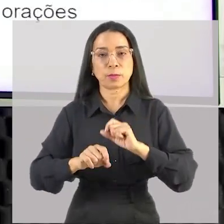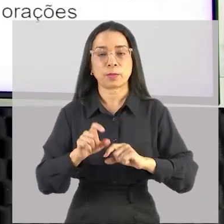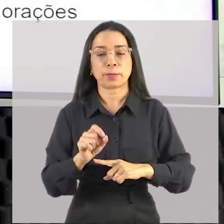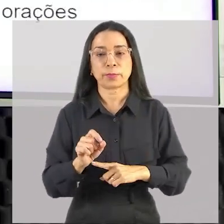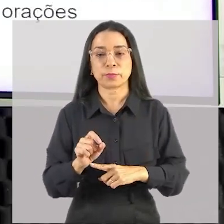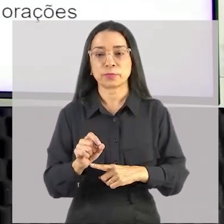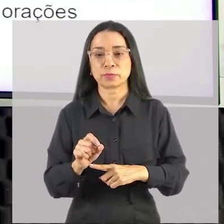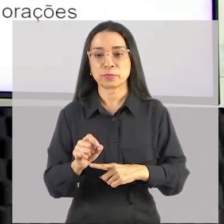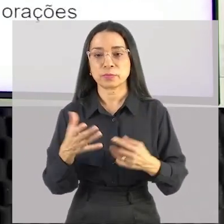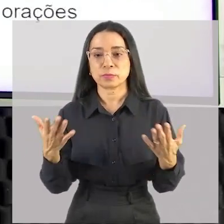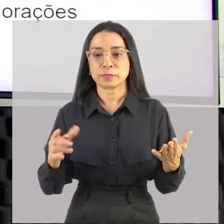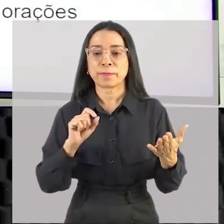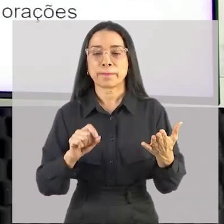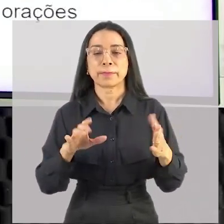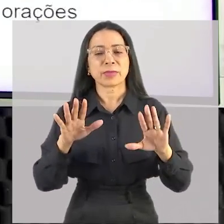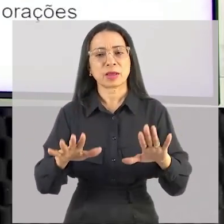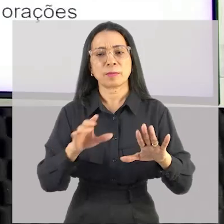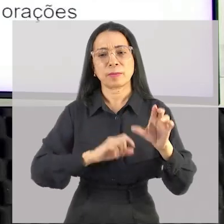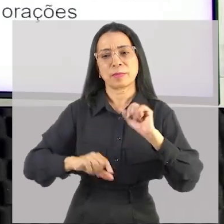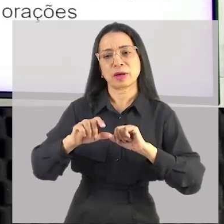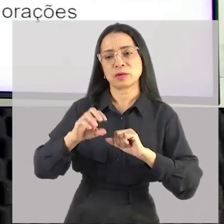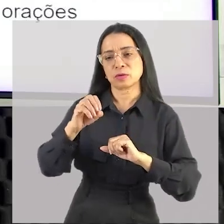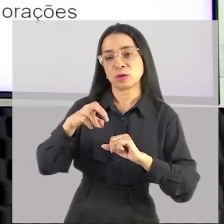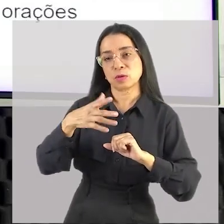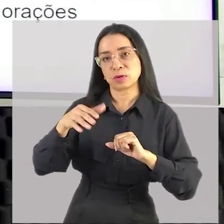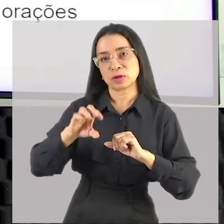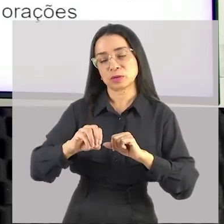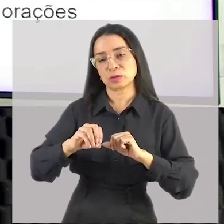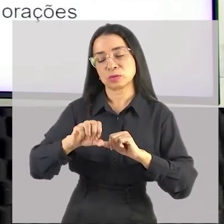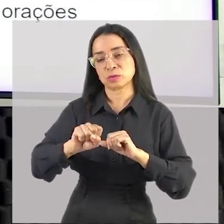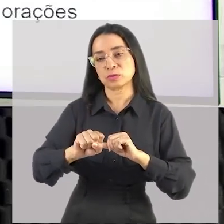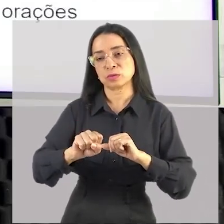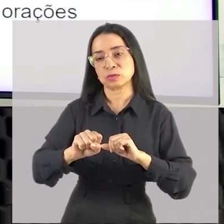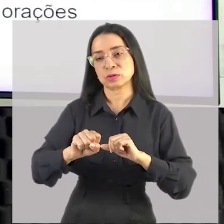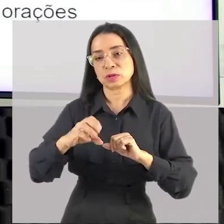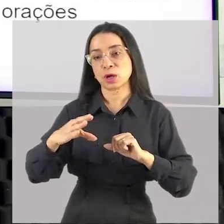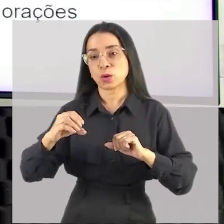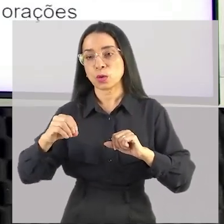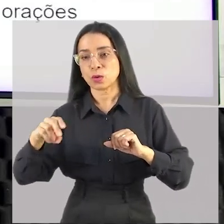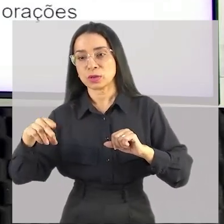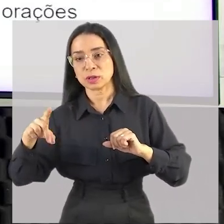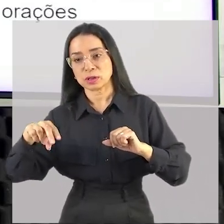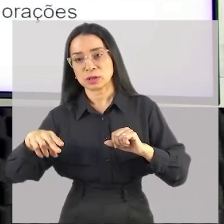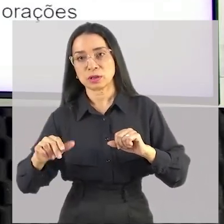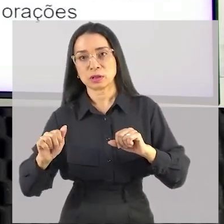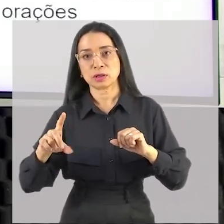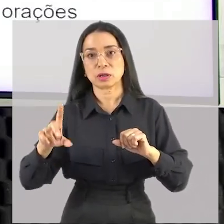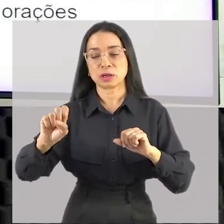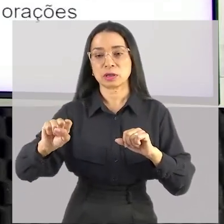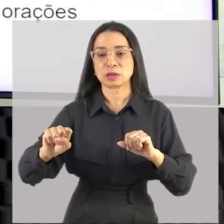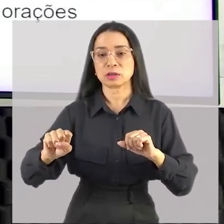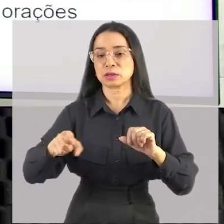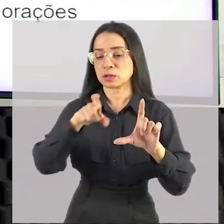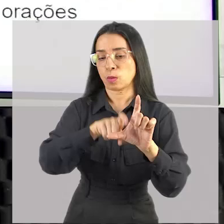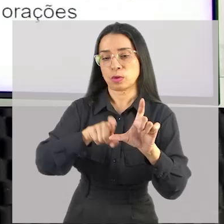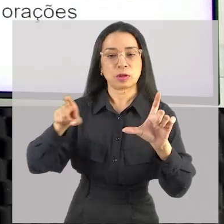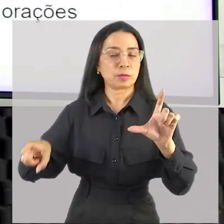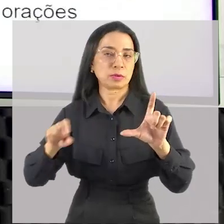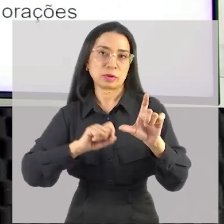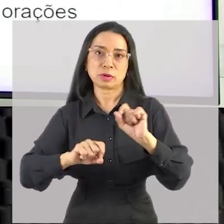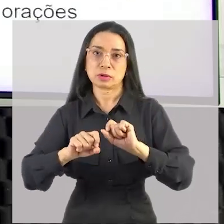conjunções explicativas. Mas as orações coordenadas, elas são independentes. Por quê? Porque eu não vou